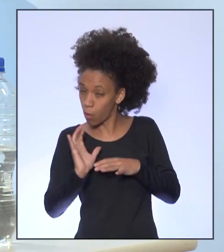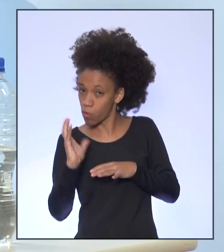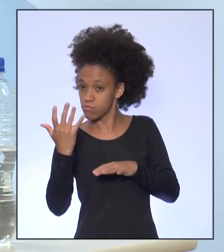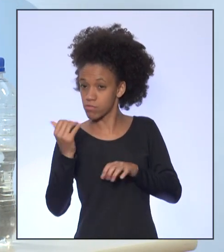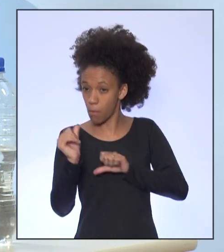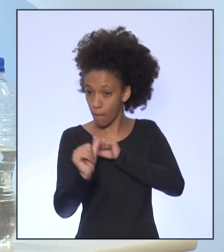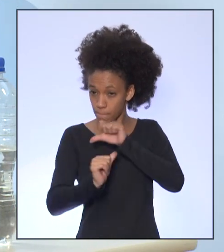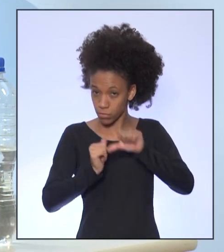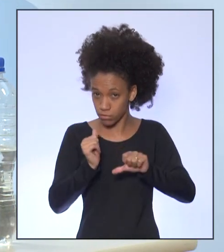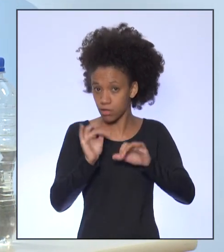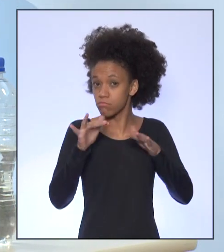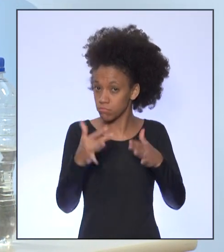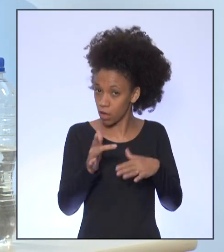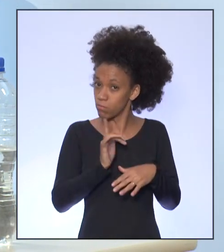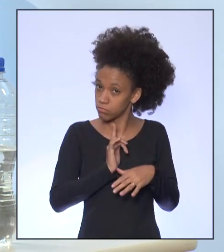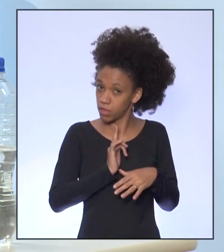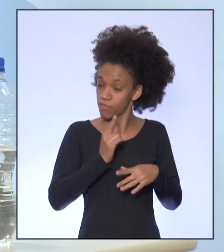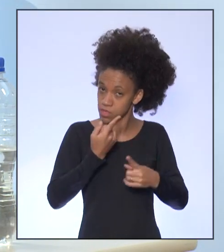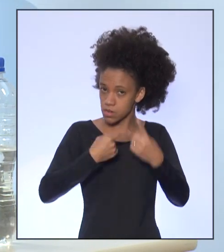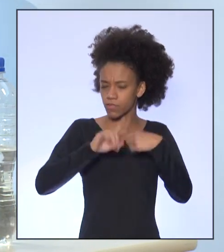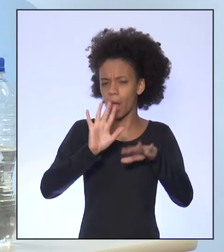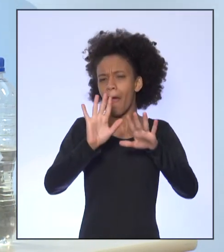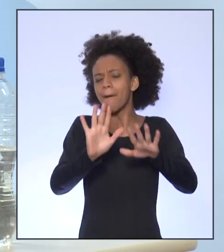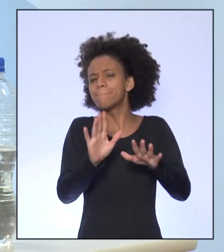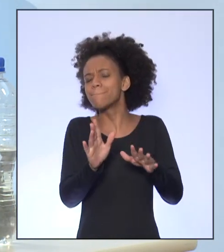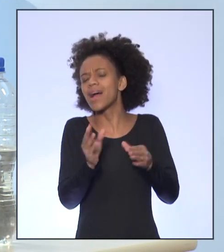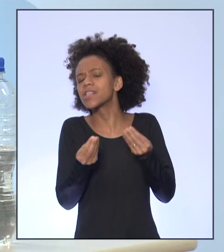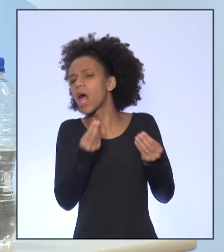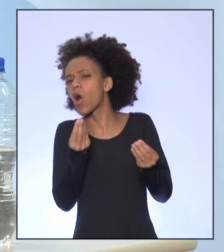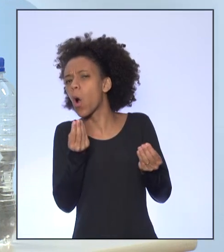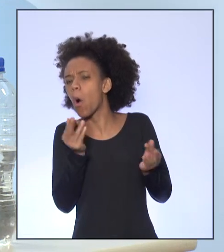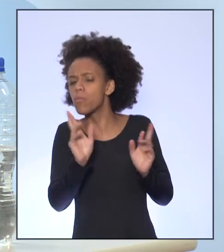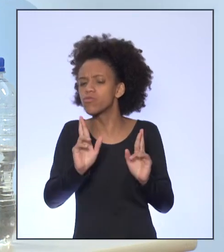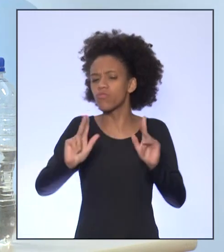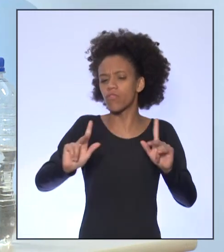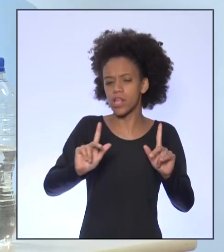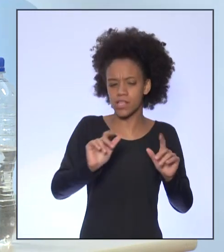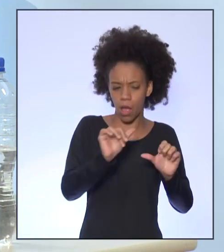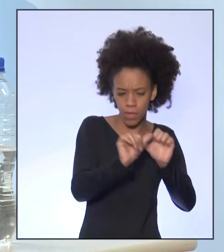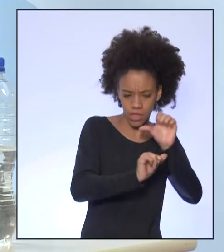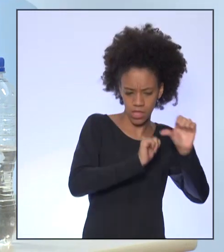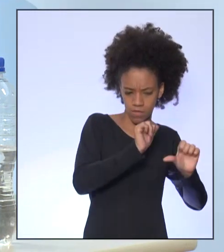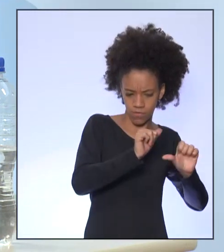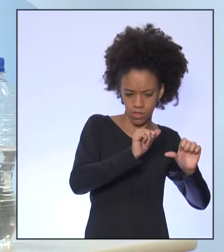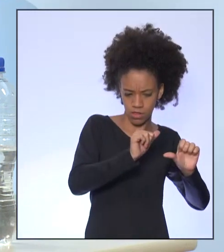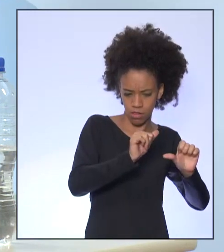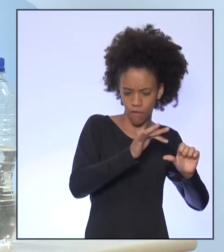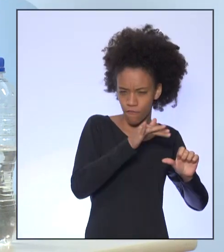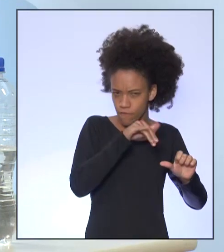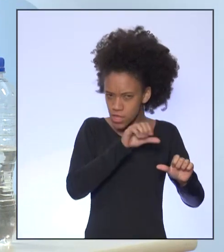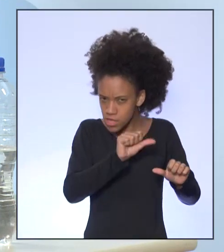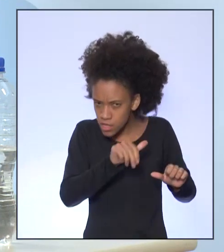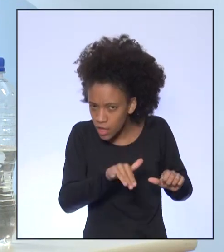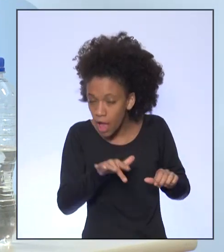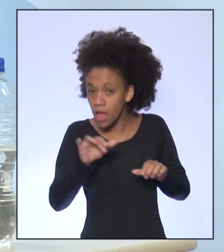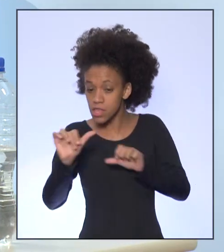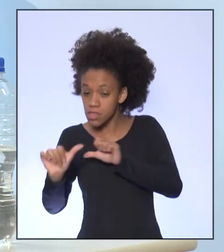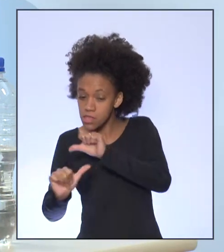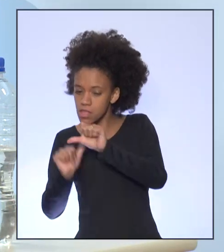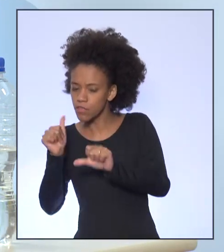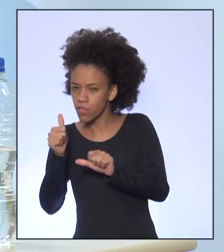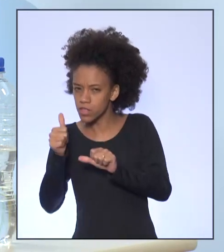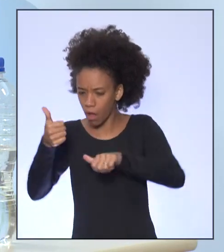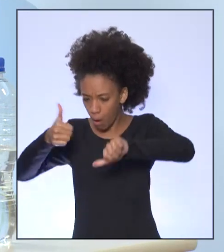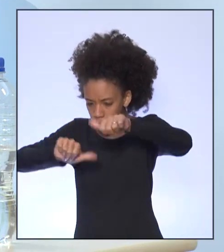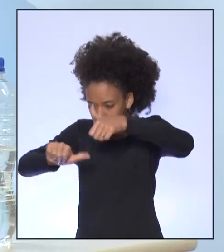transformação, certo? Agora, para a gente diferenciar uma transformação física de uma transformação química, a gente tem que ter um olhar mais apurado. O